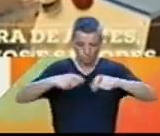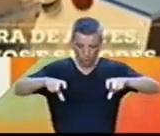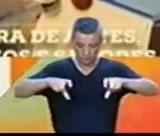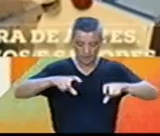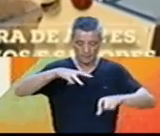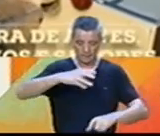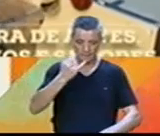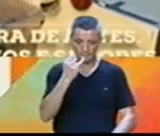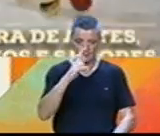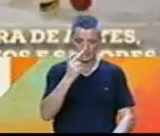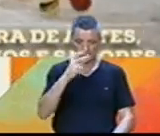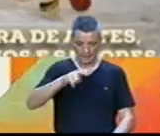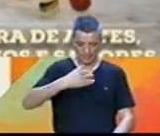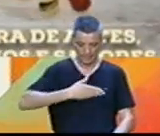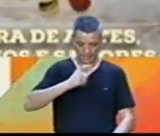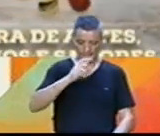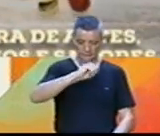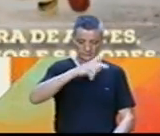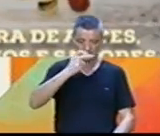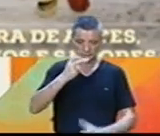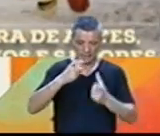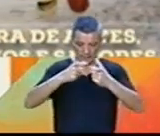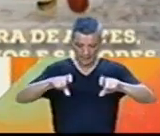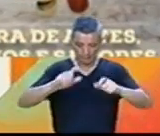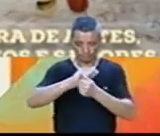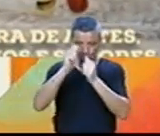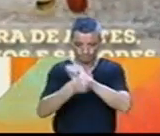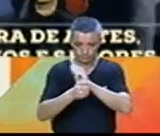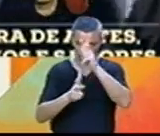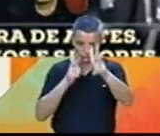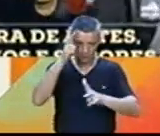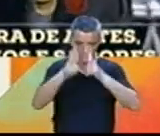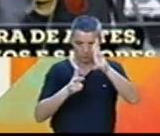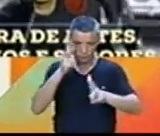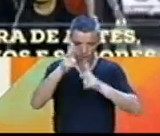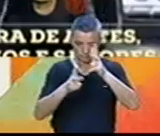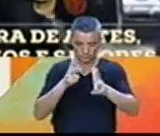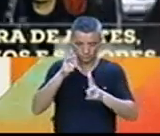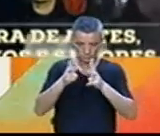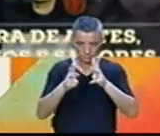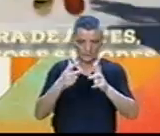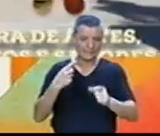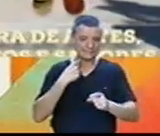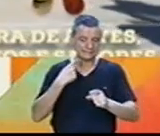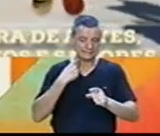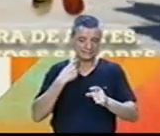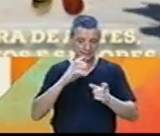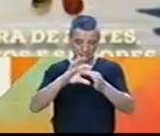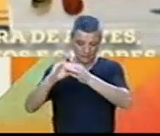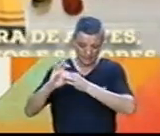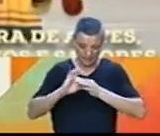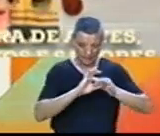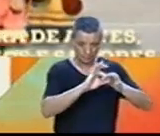uma carne de excelência, que ela é toda transformada na unidade industrial no nosso concelho, é lá que está a cooperativa